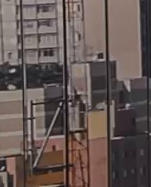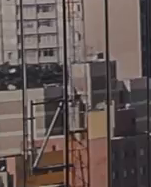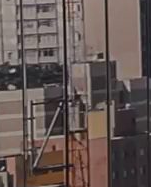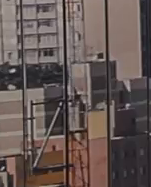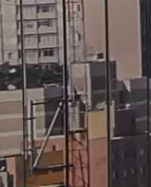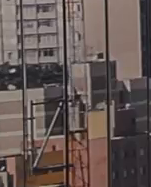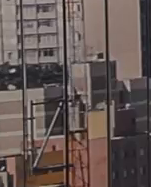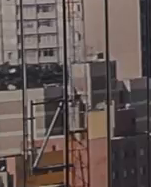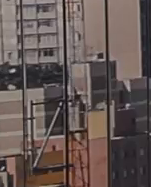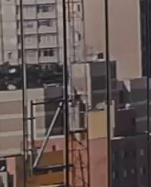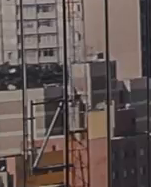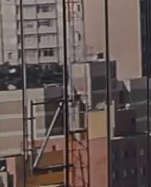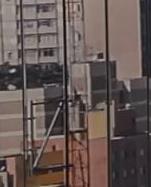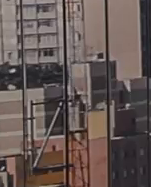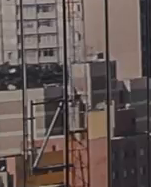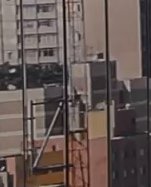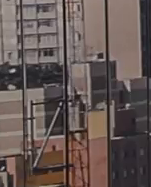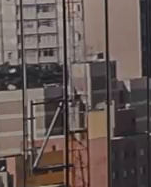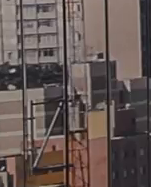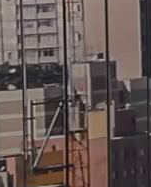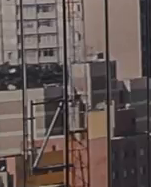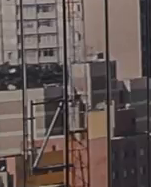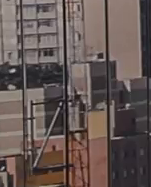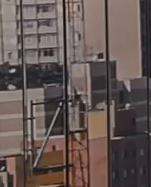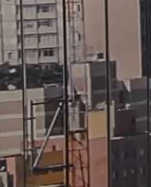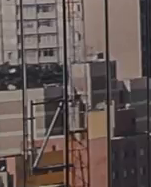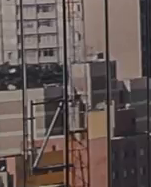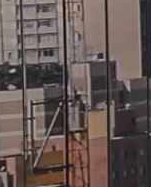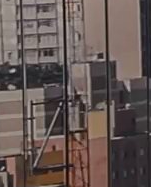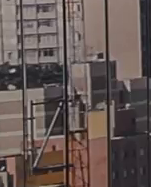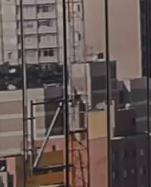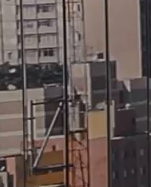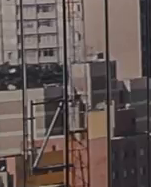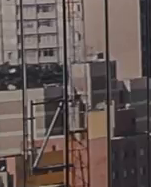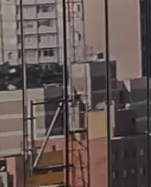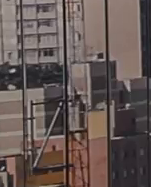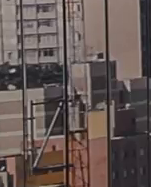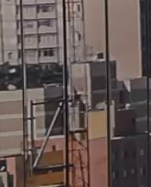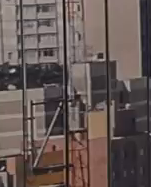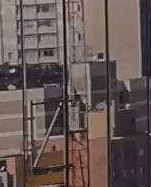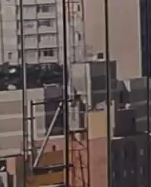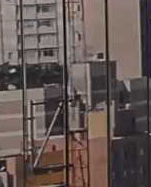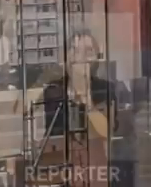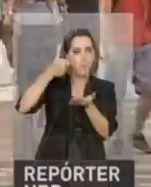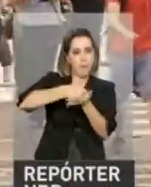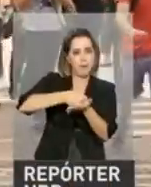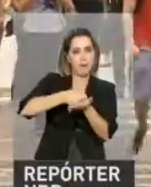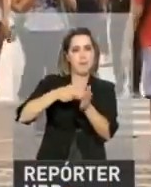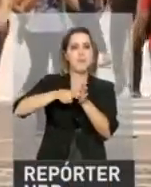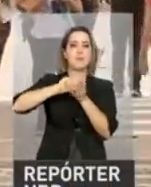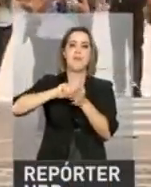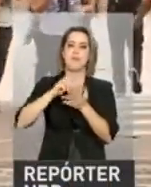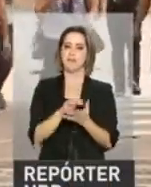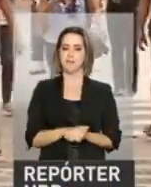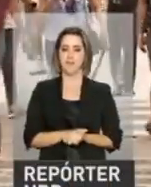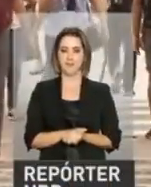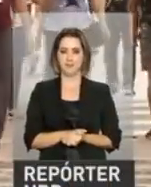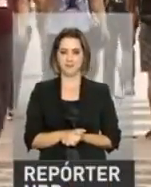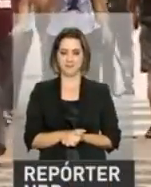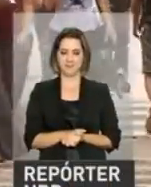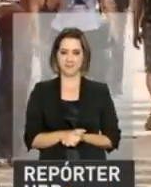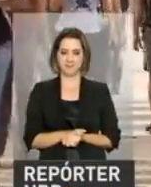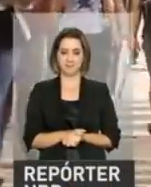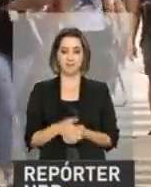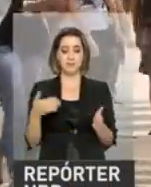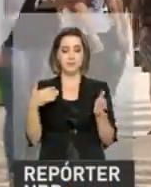restituição. Mas será que vale a pena? Confira na reportagem da NBR, emissora do governo federal. Até o dia 28